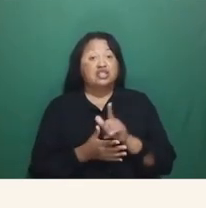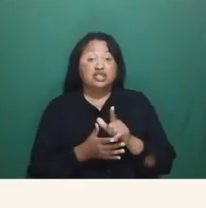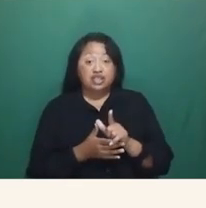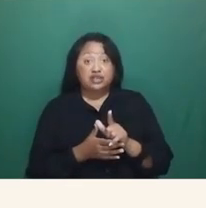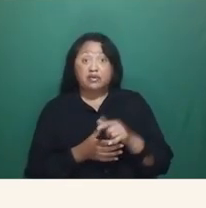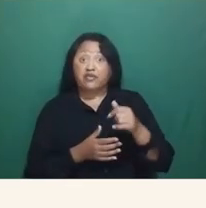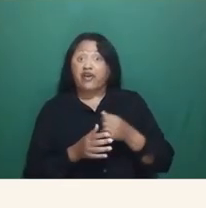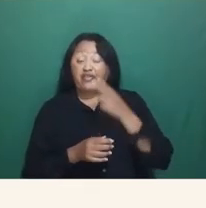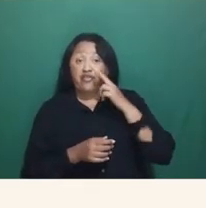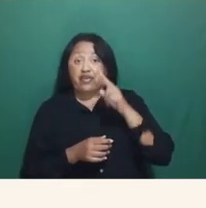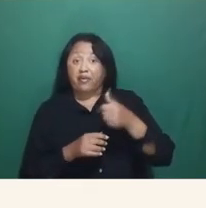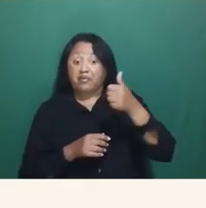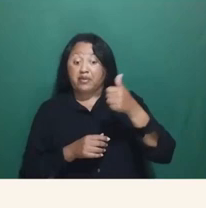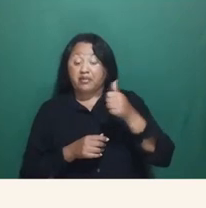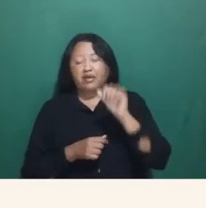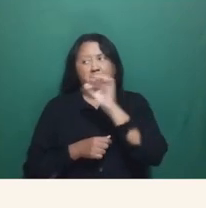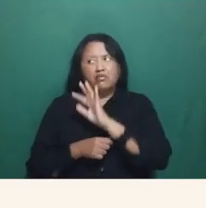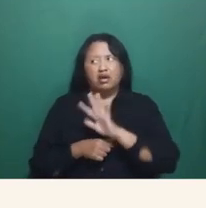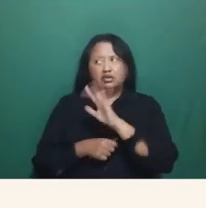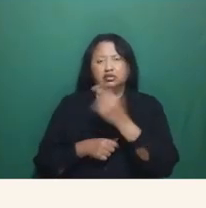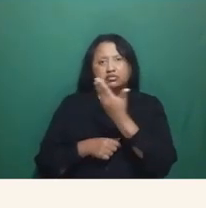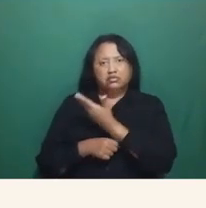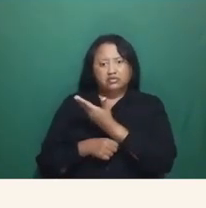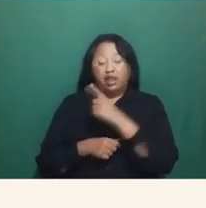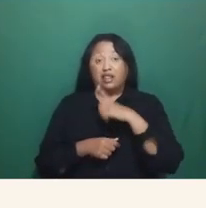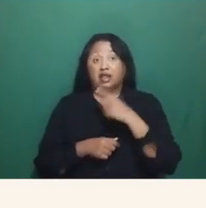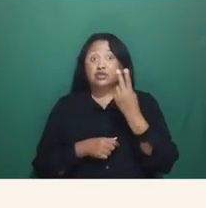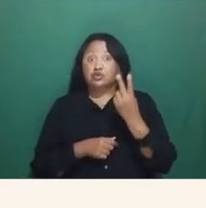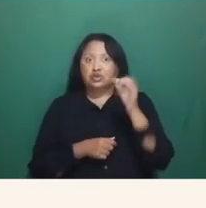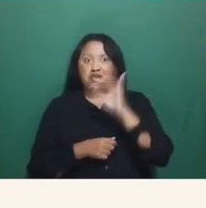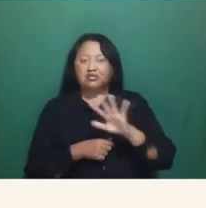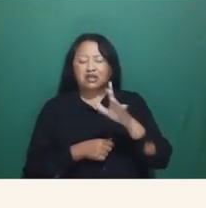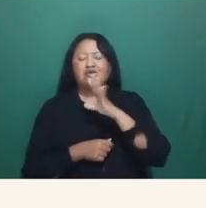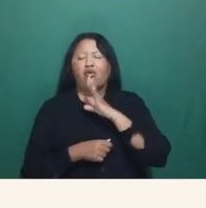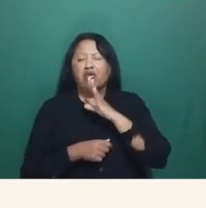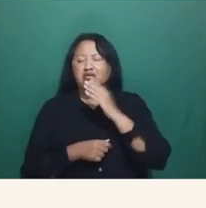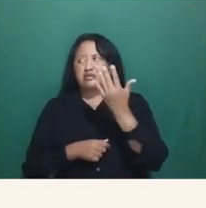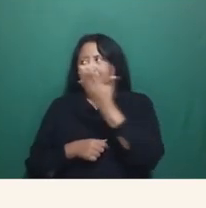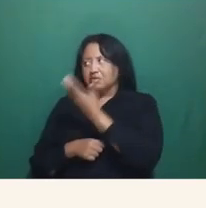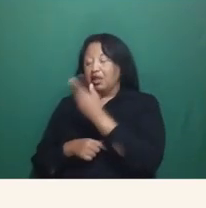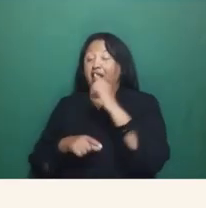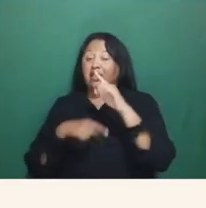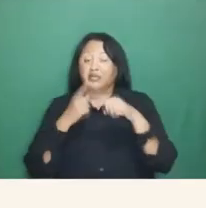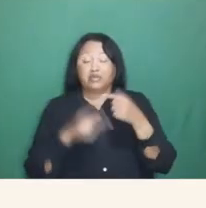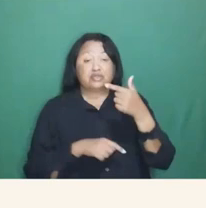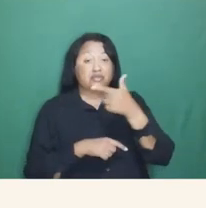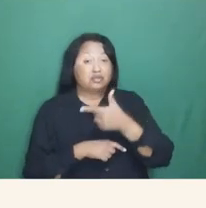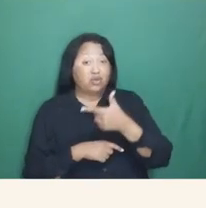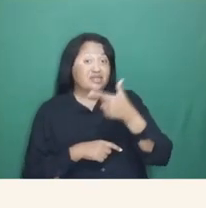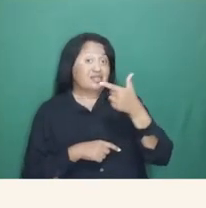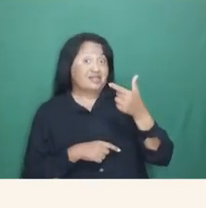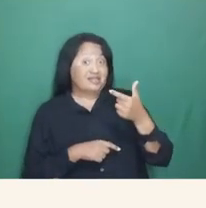passar primeiro para ler aquilo que está como imagem a gente tem aí duas figuras muito conhecidas né Depois de dois anos e meio aí de pandemia